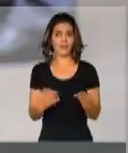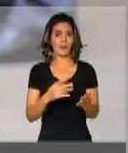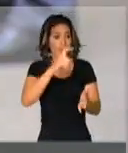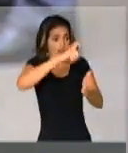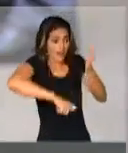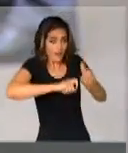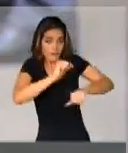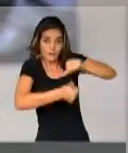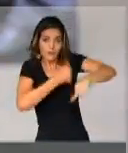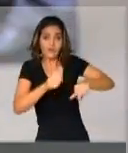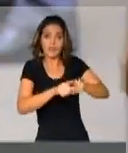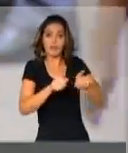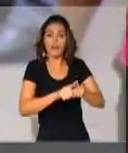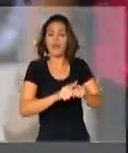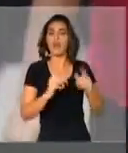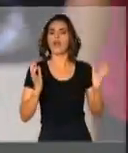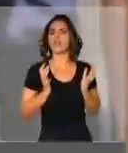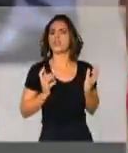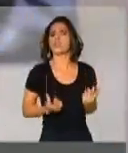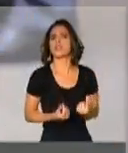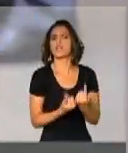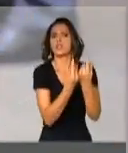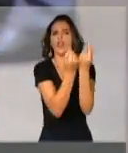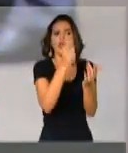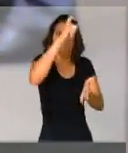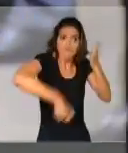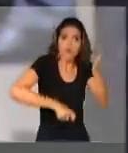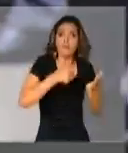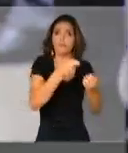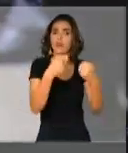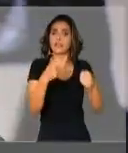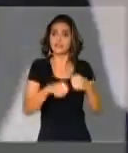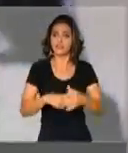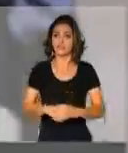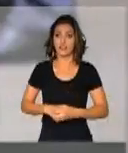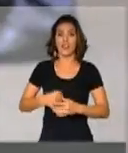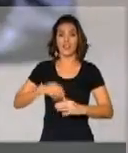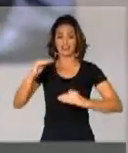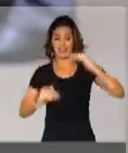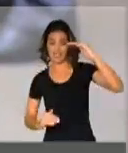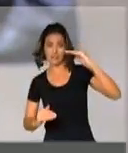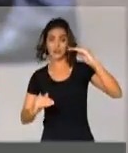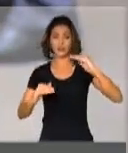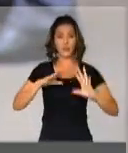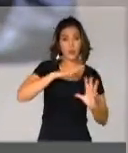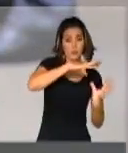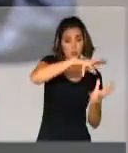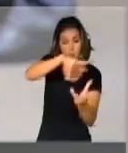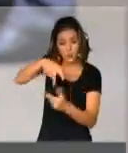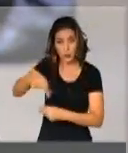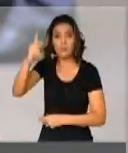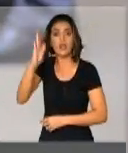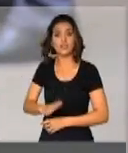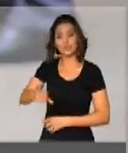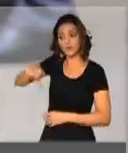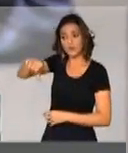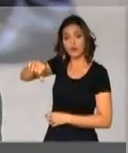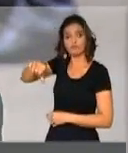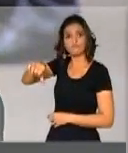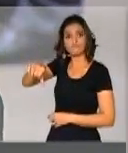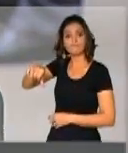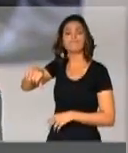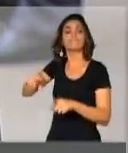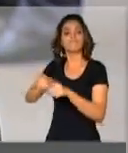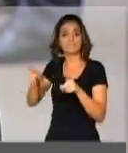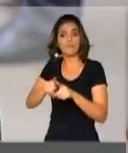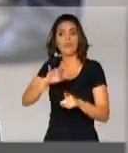fortunas. O Brasil é um dos países mais desiguais do mundo, é o nono país mais desigual do mundo. Essa desigualdade aumentou nos últimos 2 anos. Essa reforma da Previdência